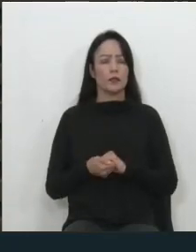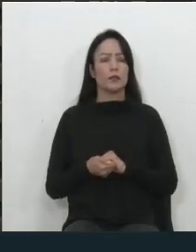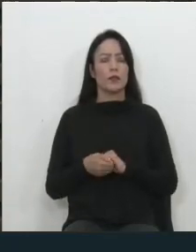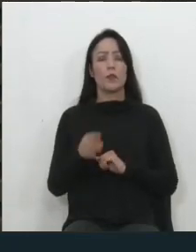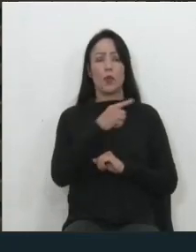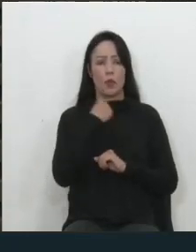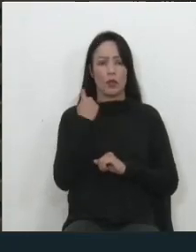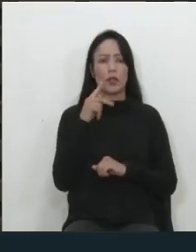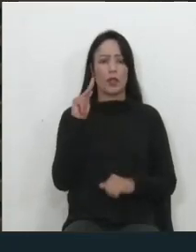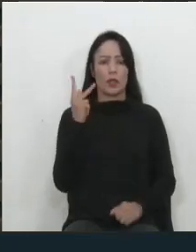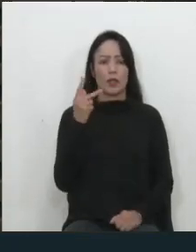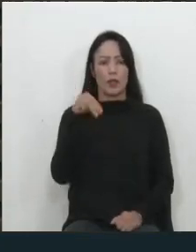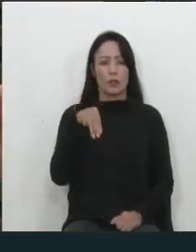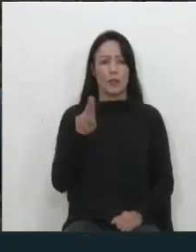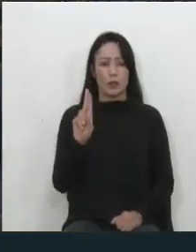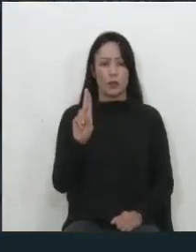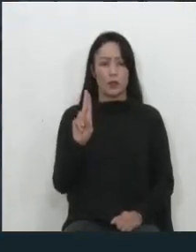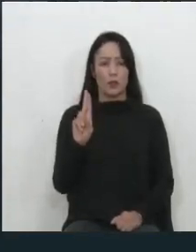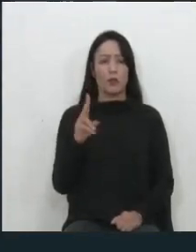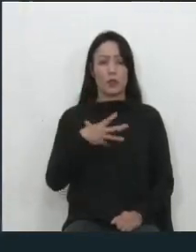no HMU por suicídio.